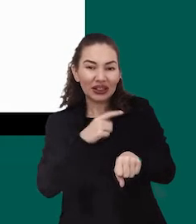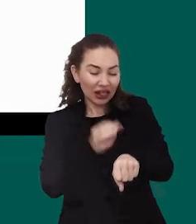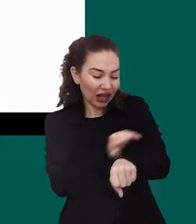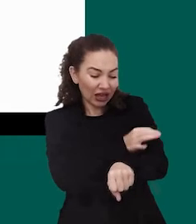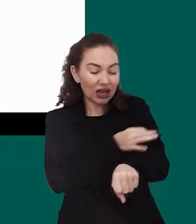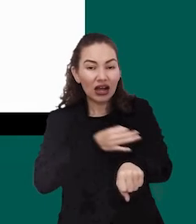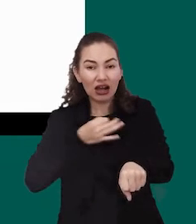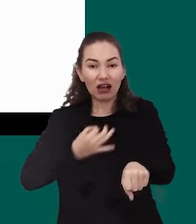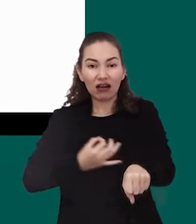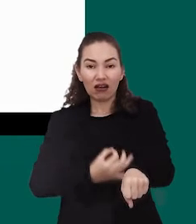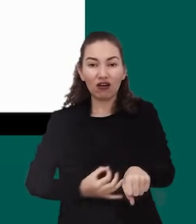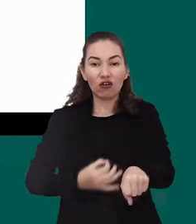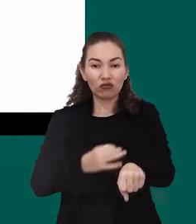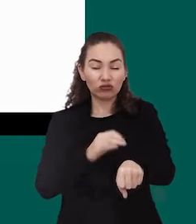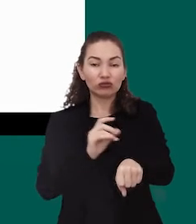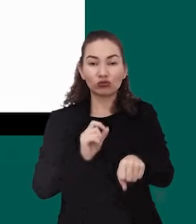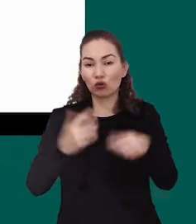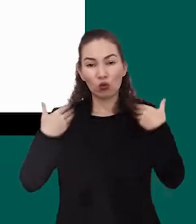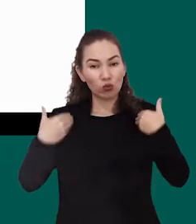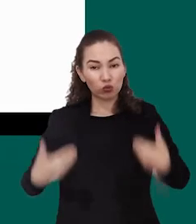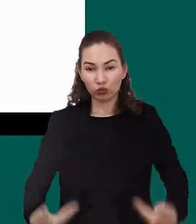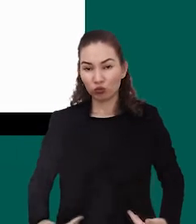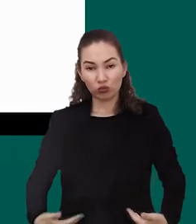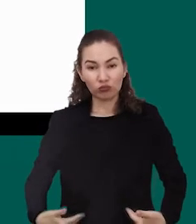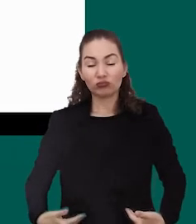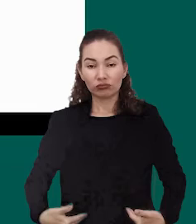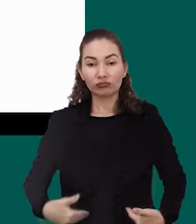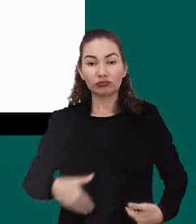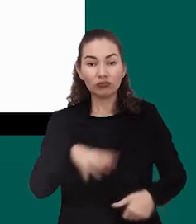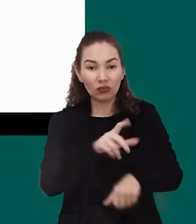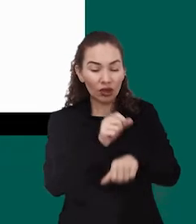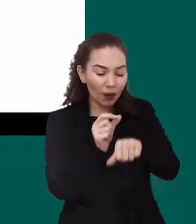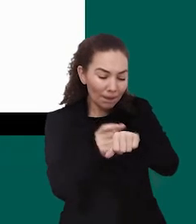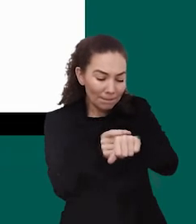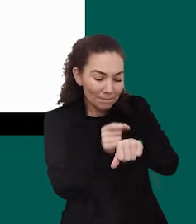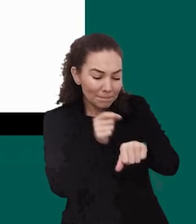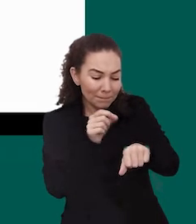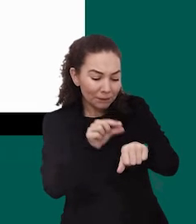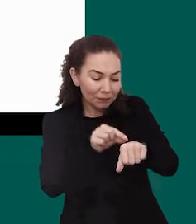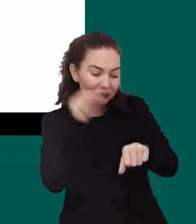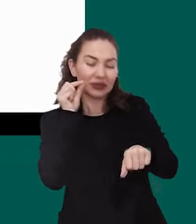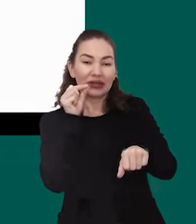lesões pustulosas em todo o corpo, e maceravam e